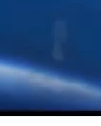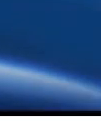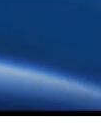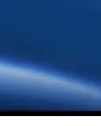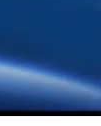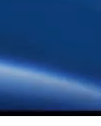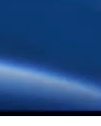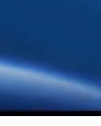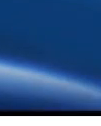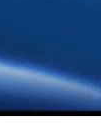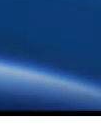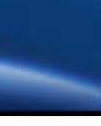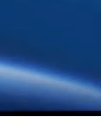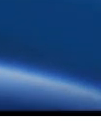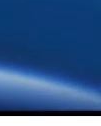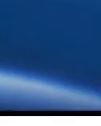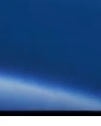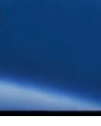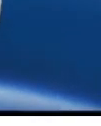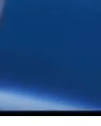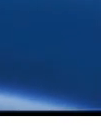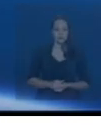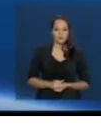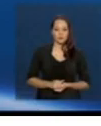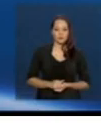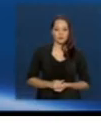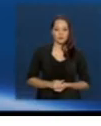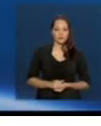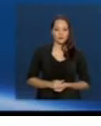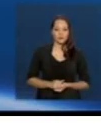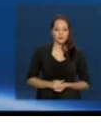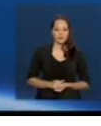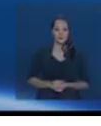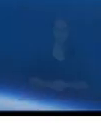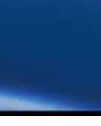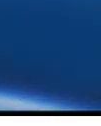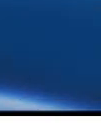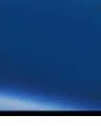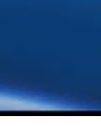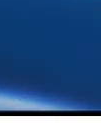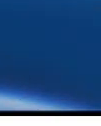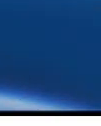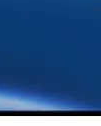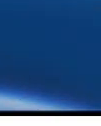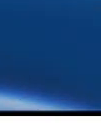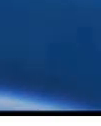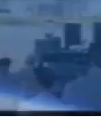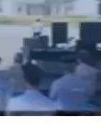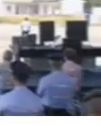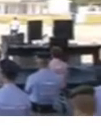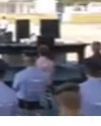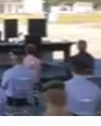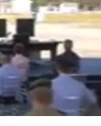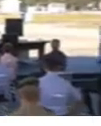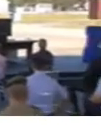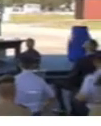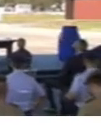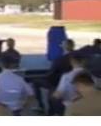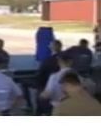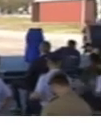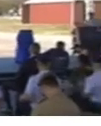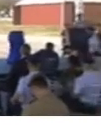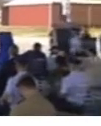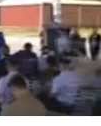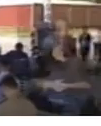Força Aérea Brasileira. Asas que protegem o país. Palavras do comandante da Aeronáutica.